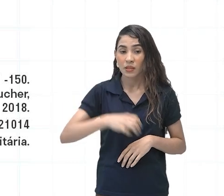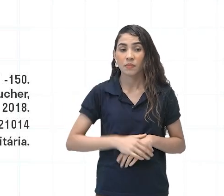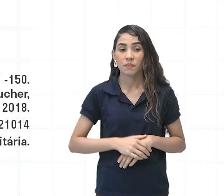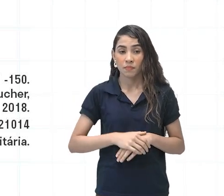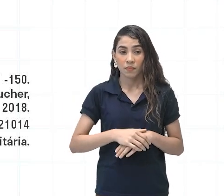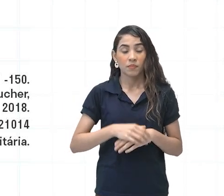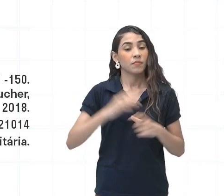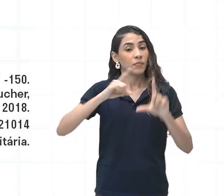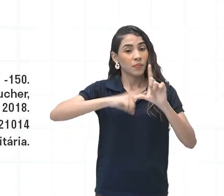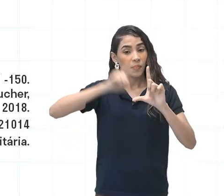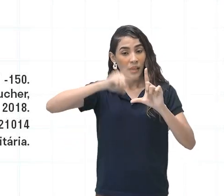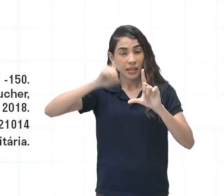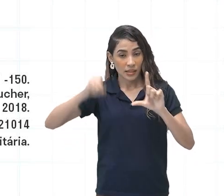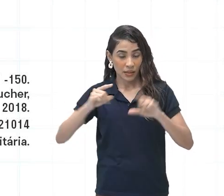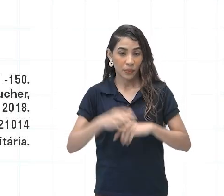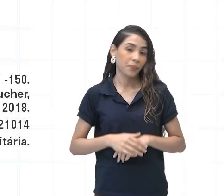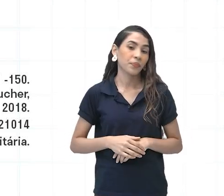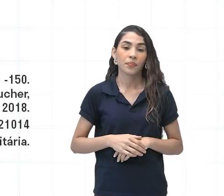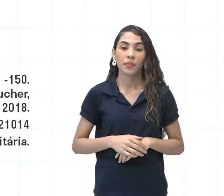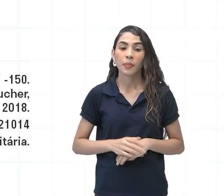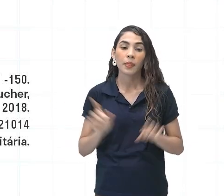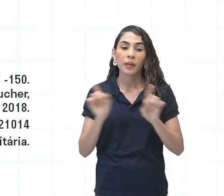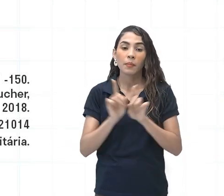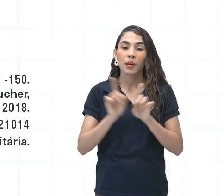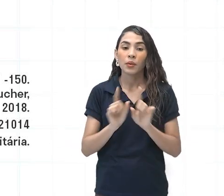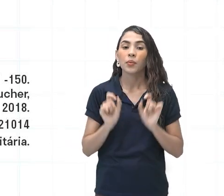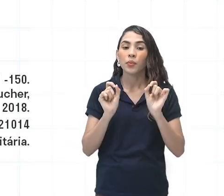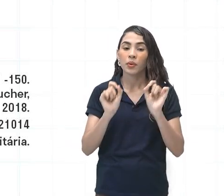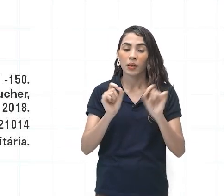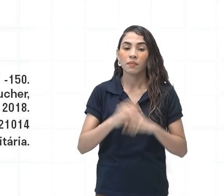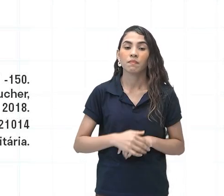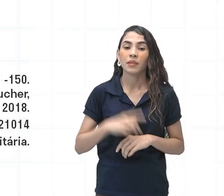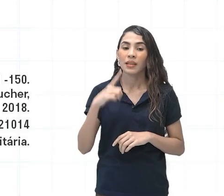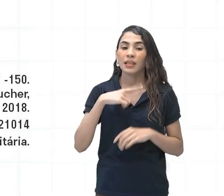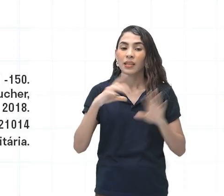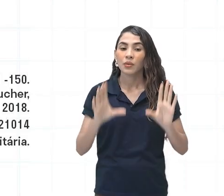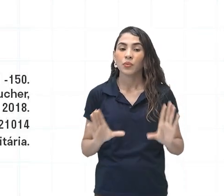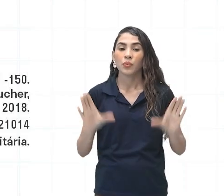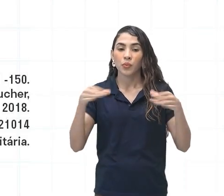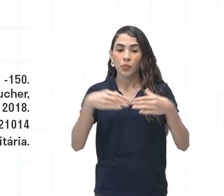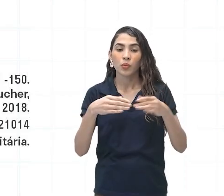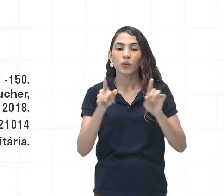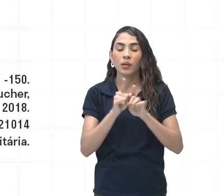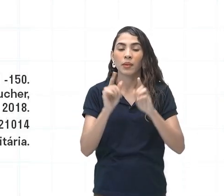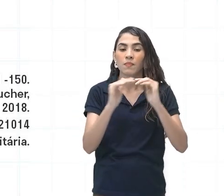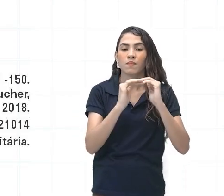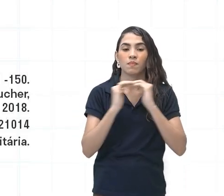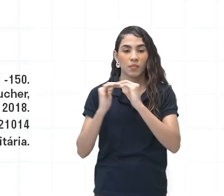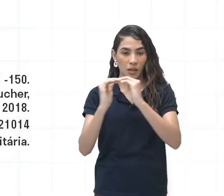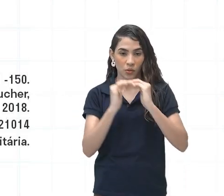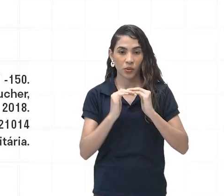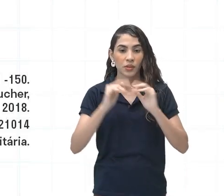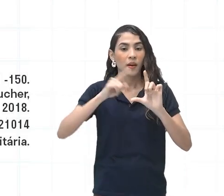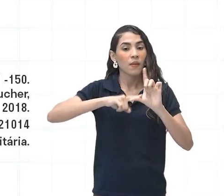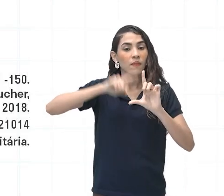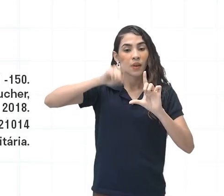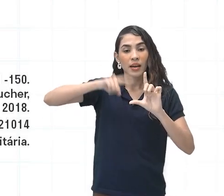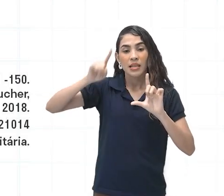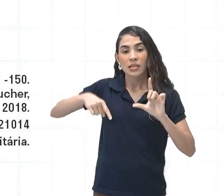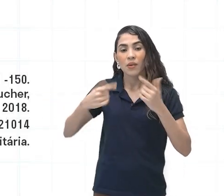de variação e, no nosso caso, de certa forma, há esse agrupamento aí dos padrões, das